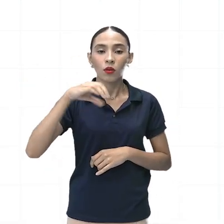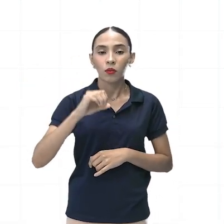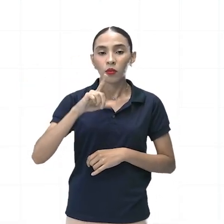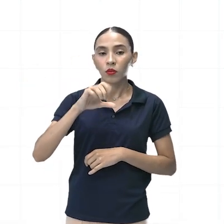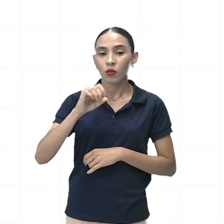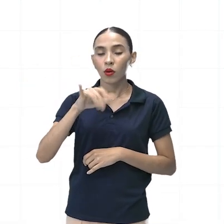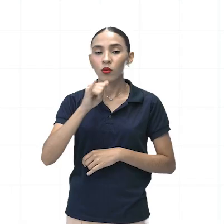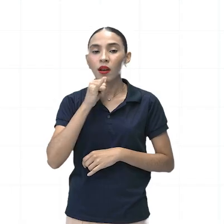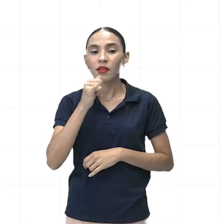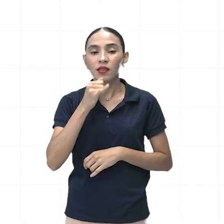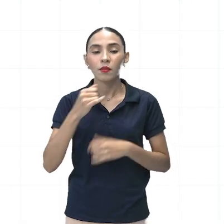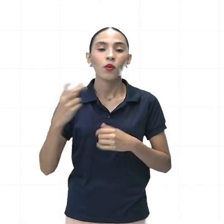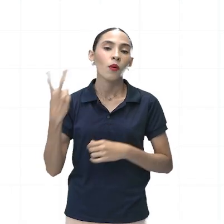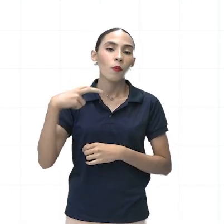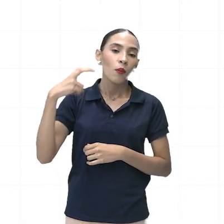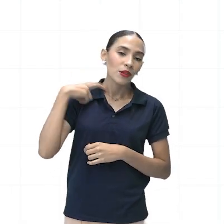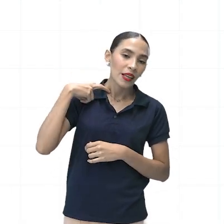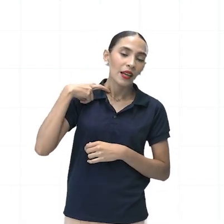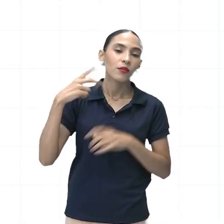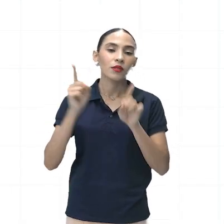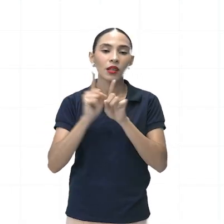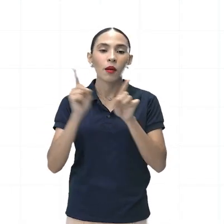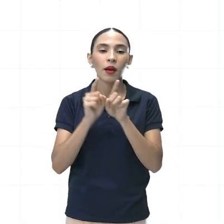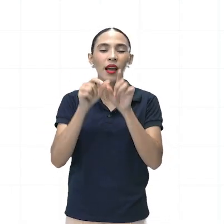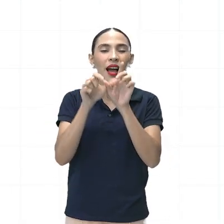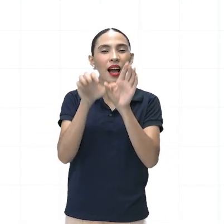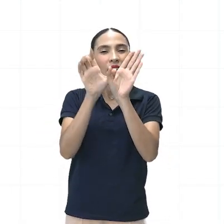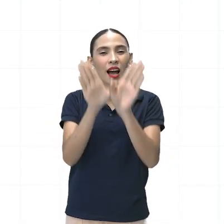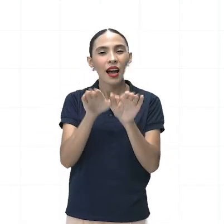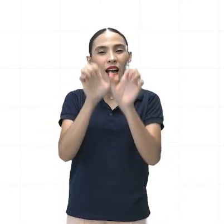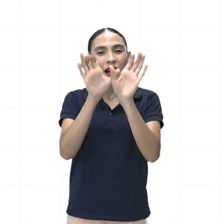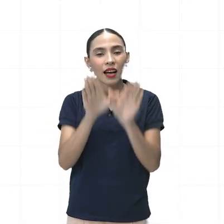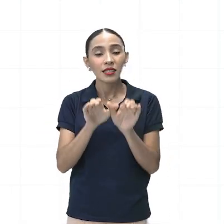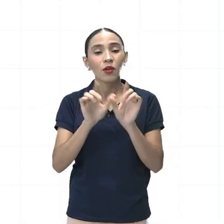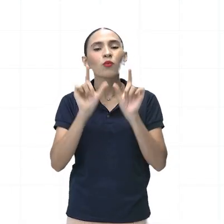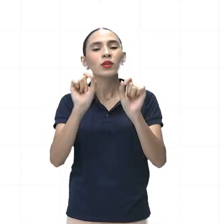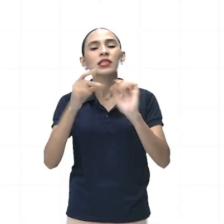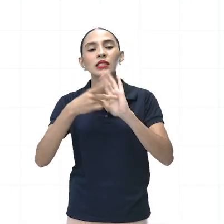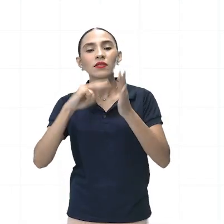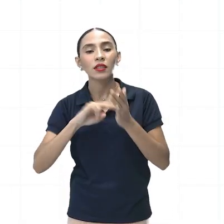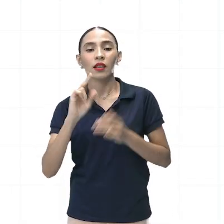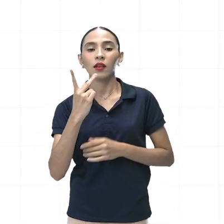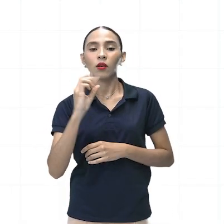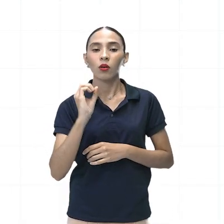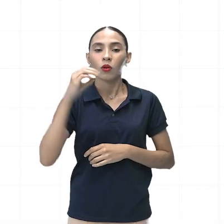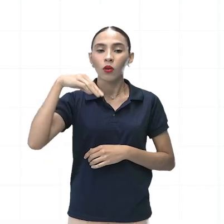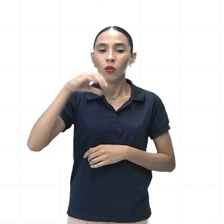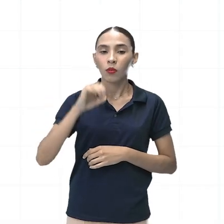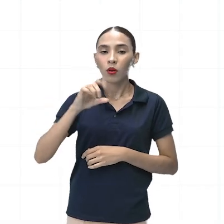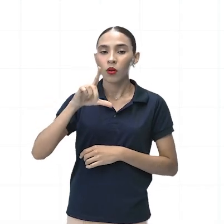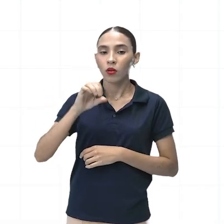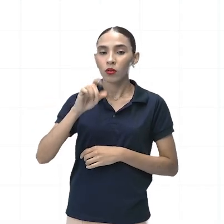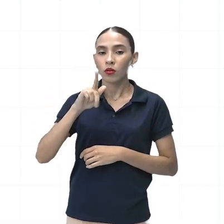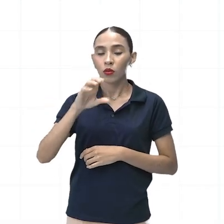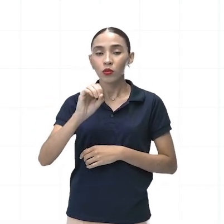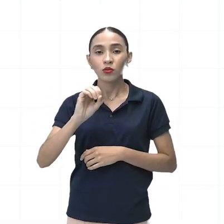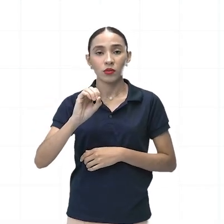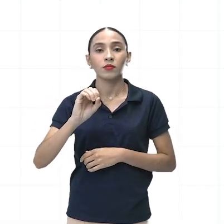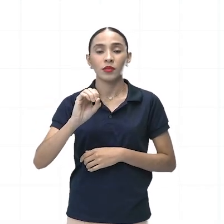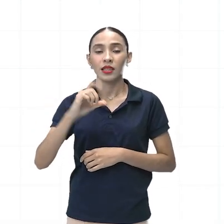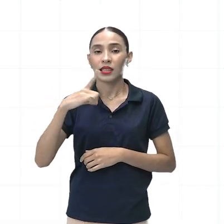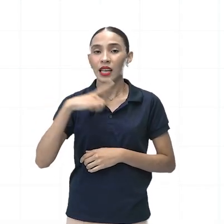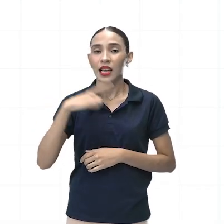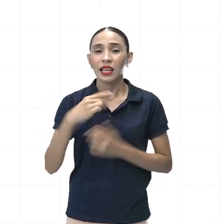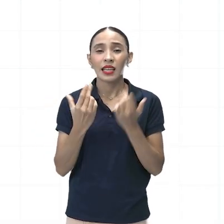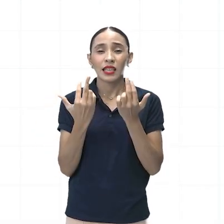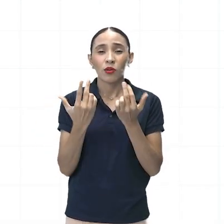dos morcegos e as asas das aves. E o que são órgãos homólogos? Bem, eles apresentam a mesma origem evolutiva,